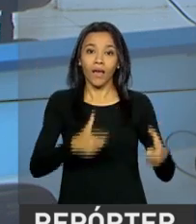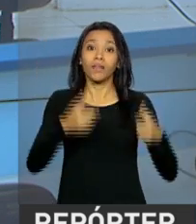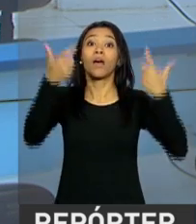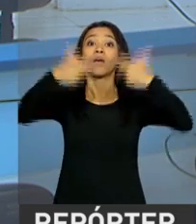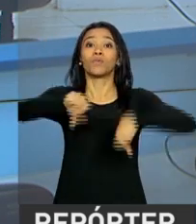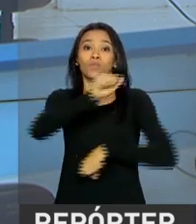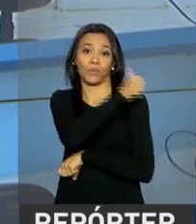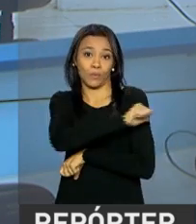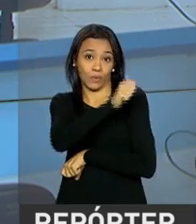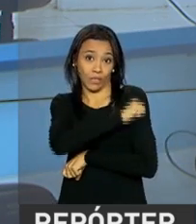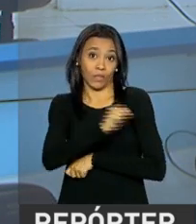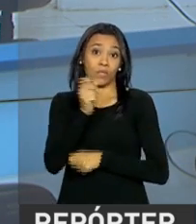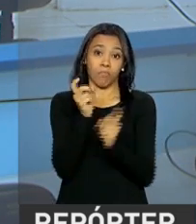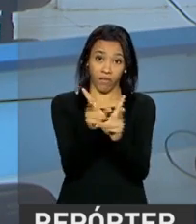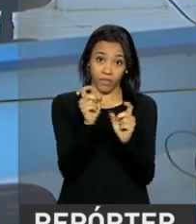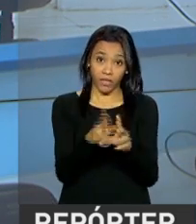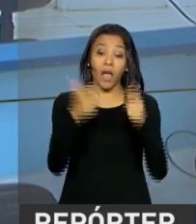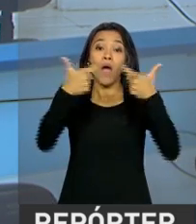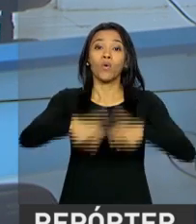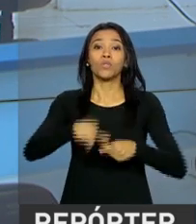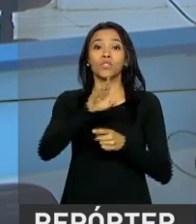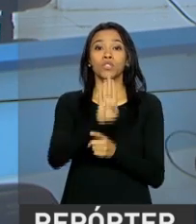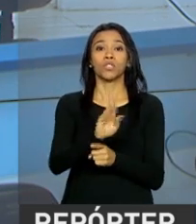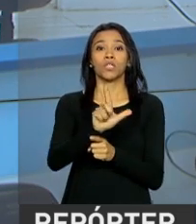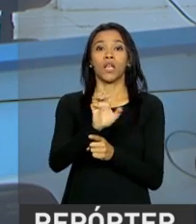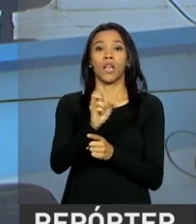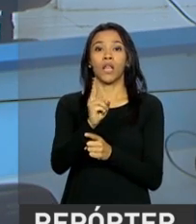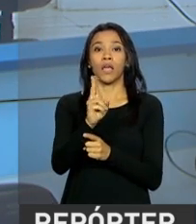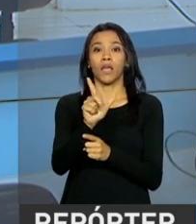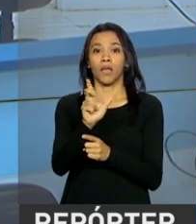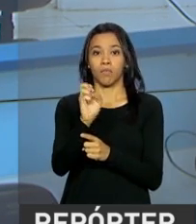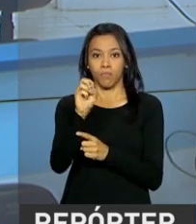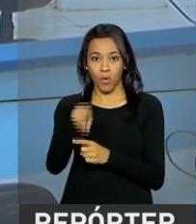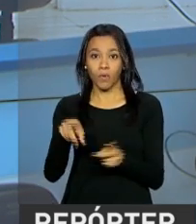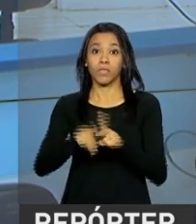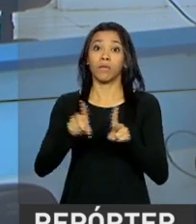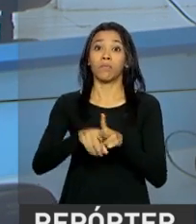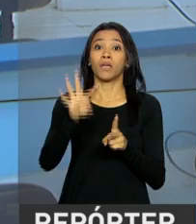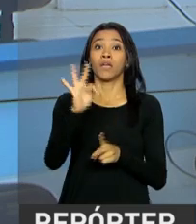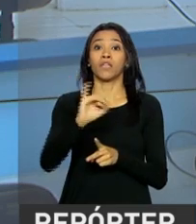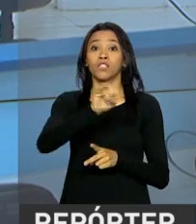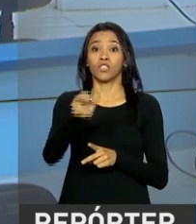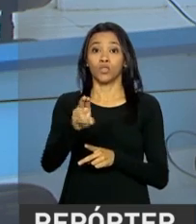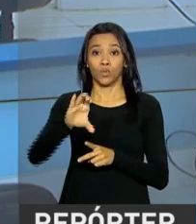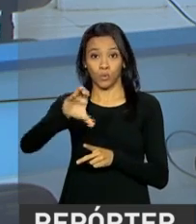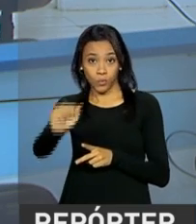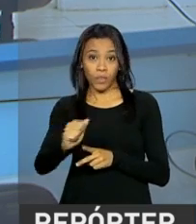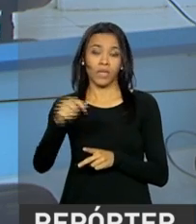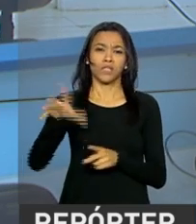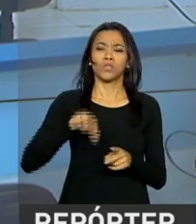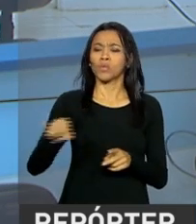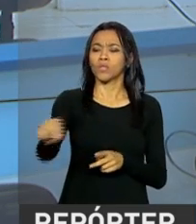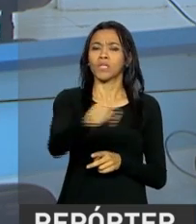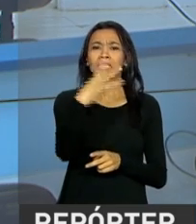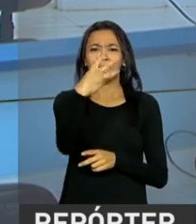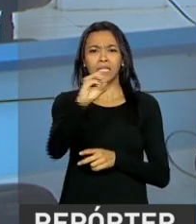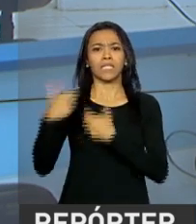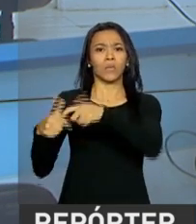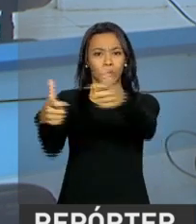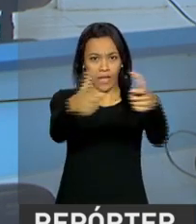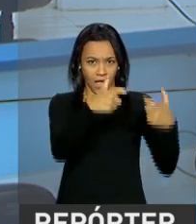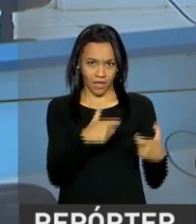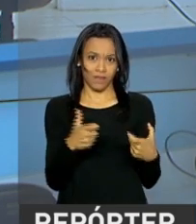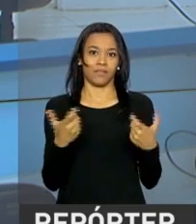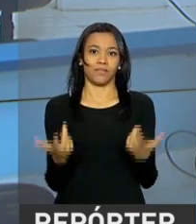Rio de Janeiro. As bilheterias ficam no Leblon e na Barra da Tijuca. Ao todo, serão 30 lugares de venda de ingressos no Rio e nas cidades